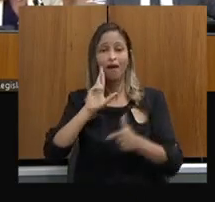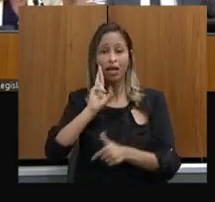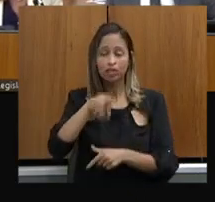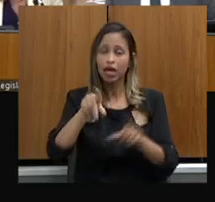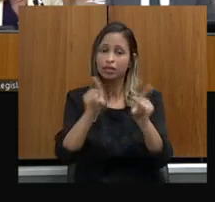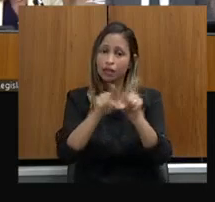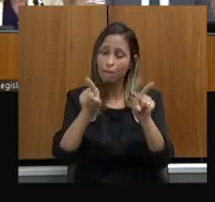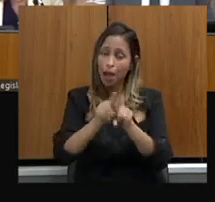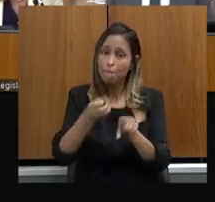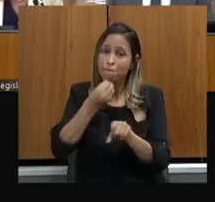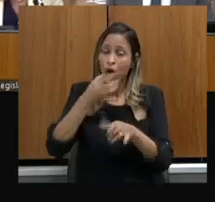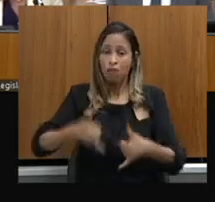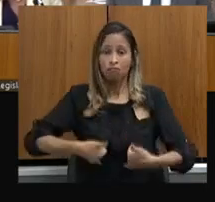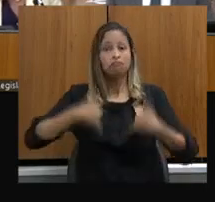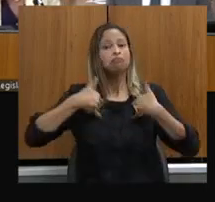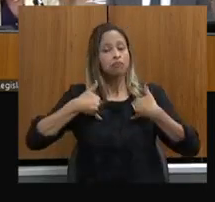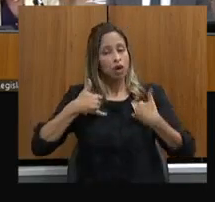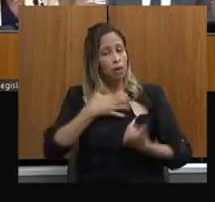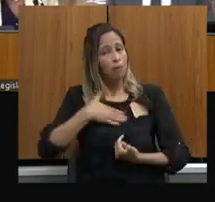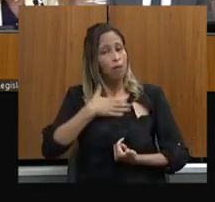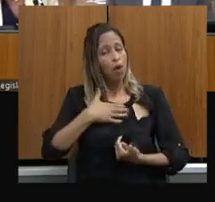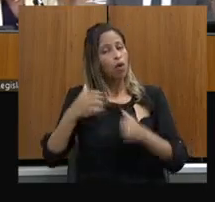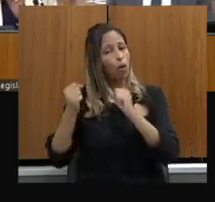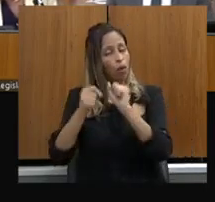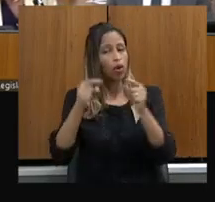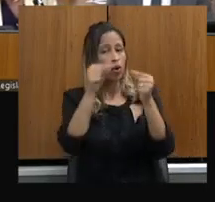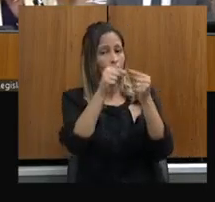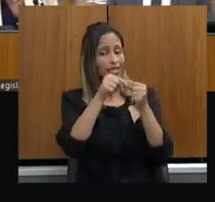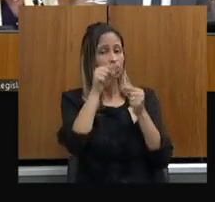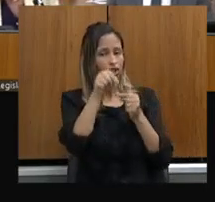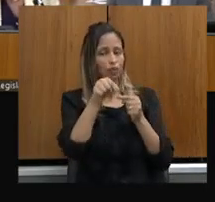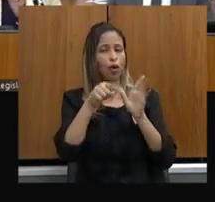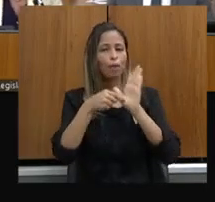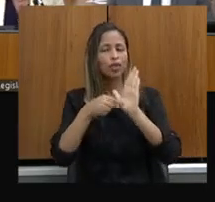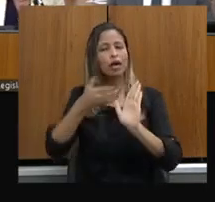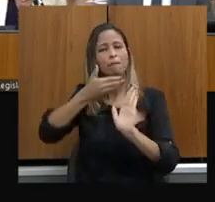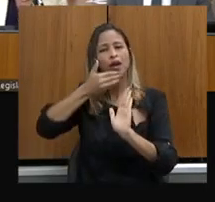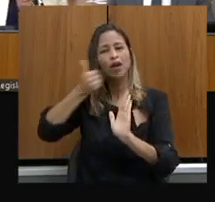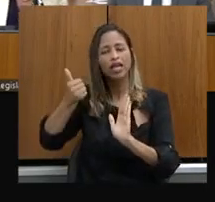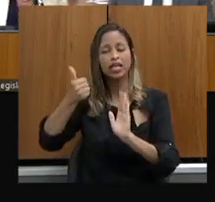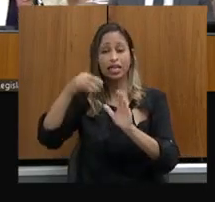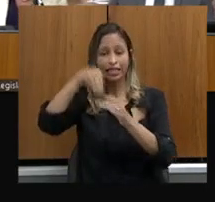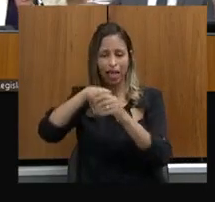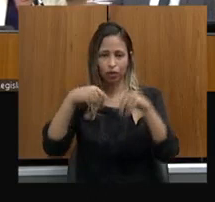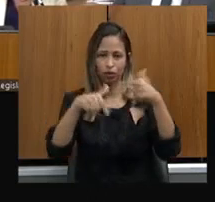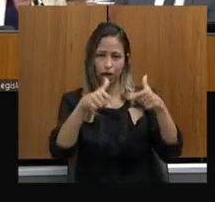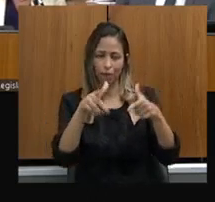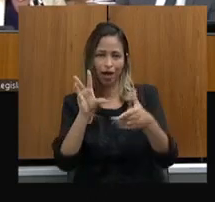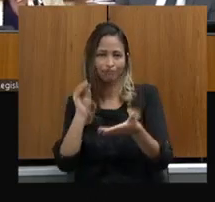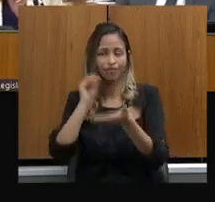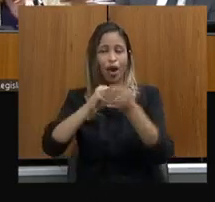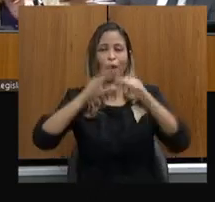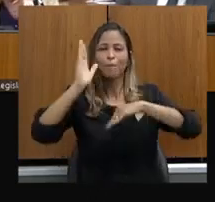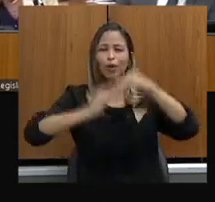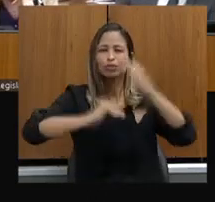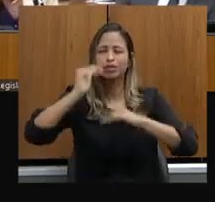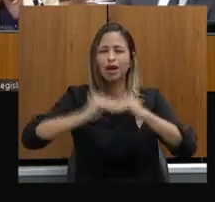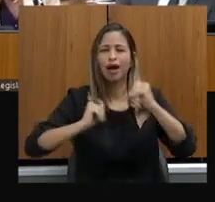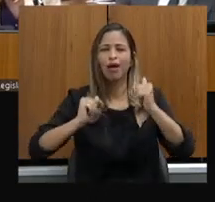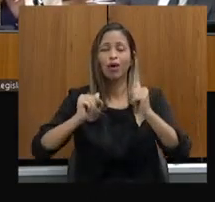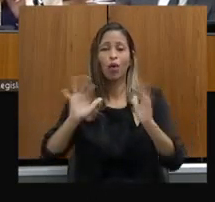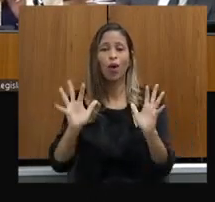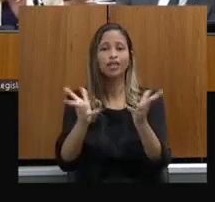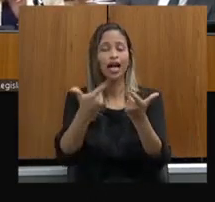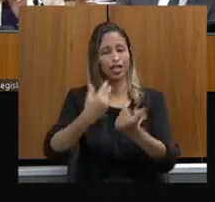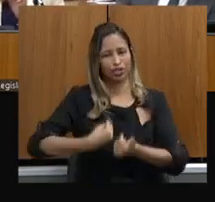também tem sido bastante satisfatórios com este modelo destacando melhorias no ambiente de trabalho incremento na produtividade e